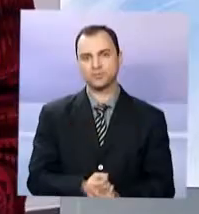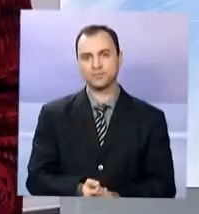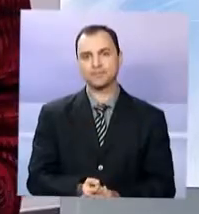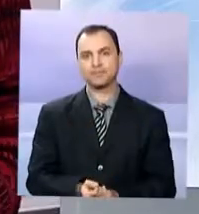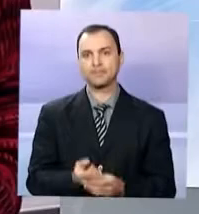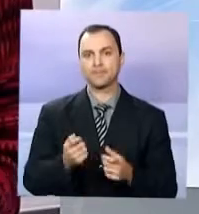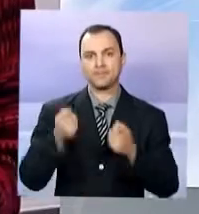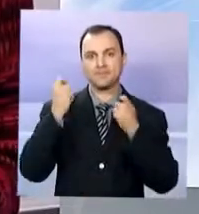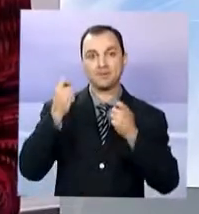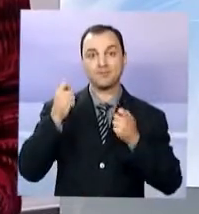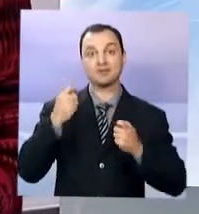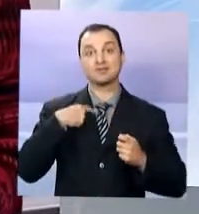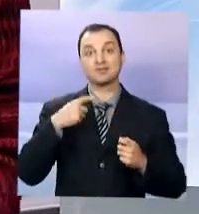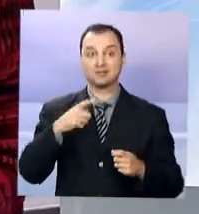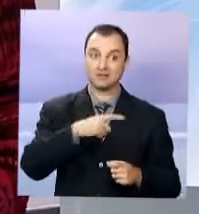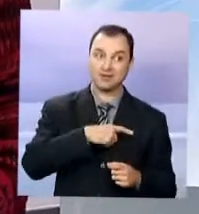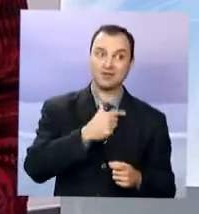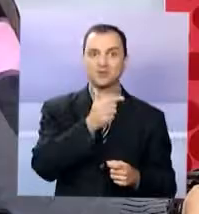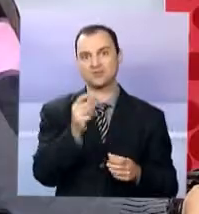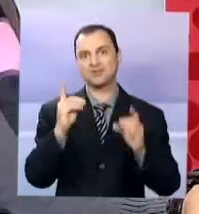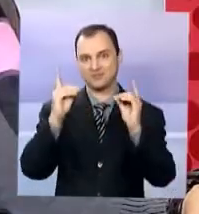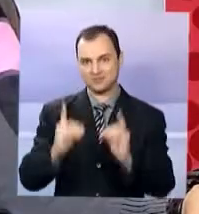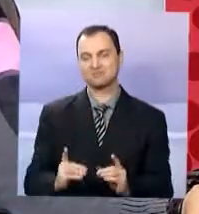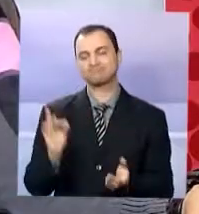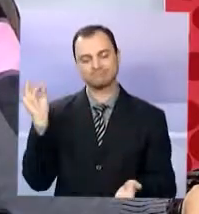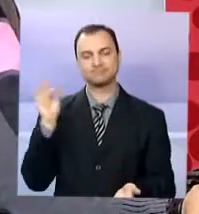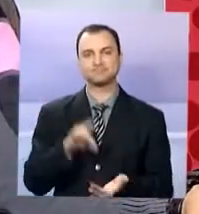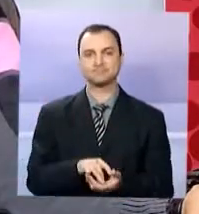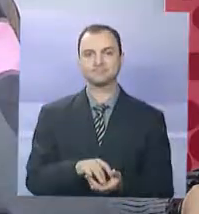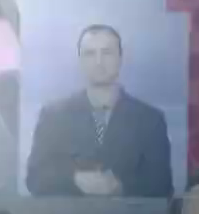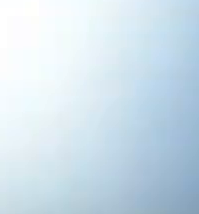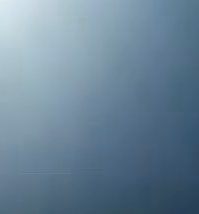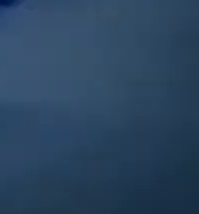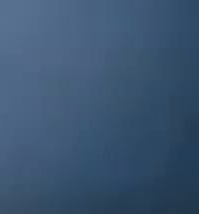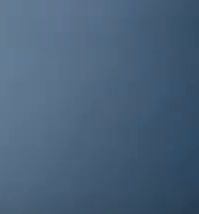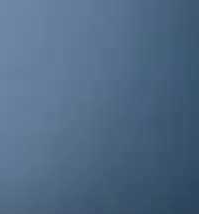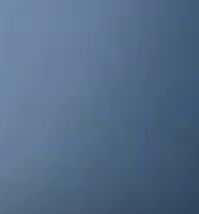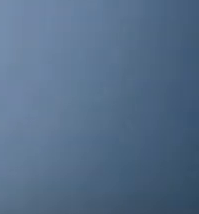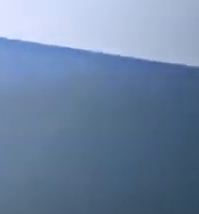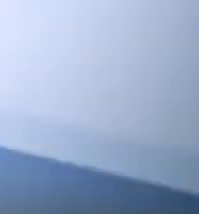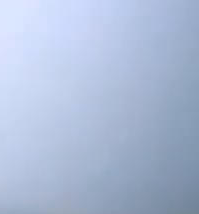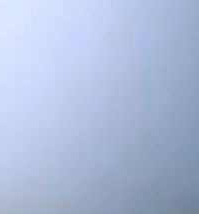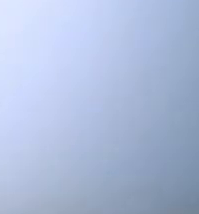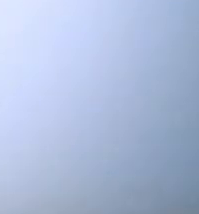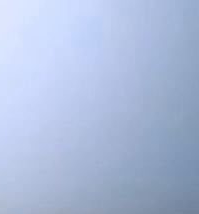a batalha para quem tem para quem não tem de ciência né agora todo mundo é